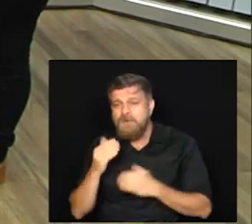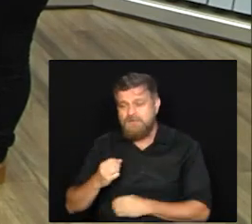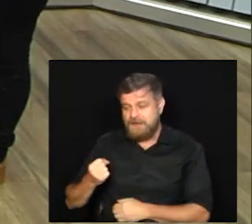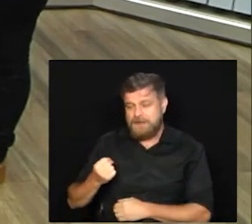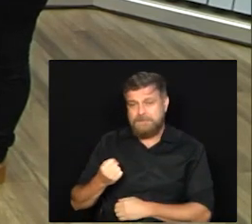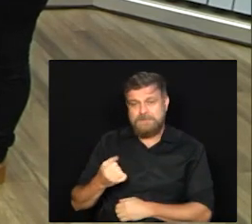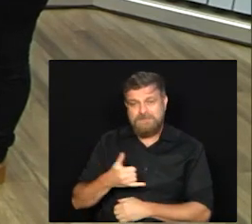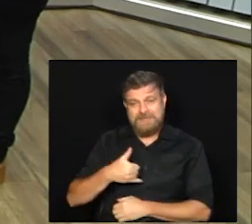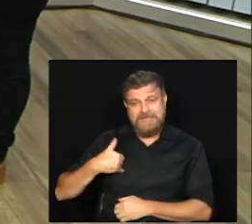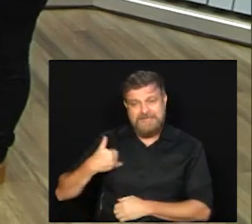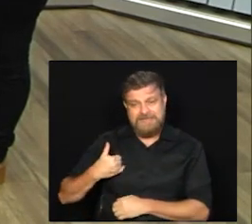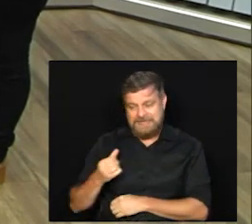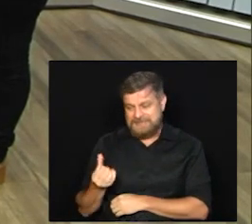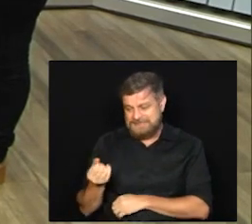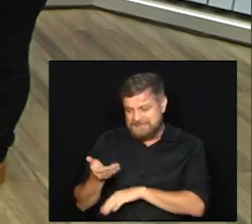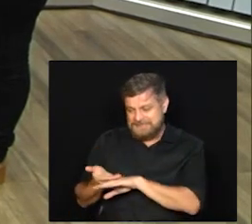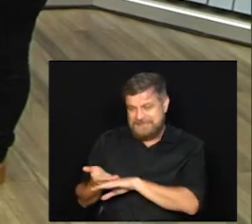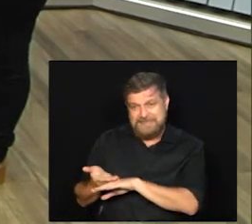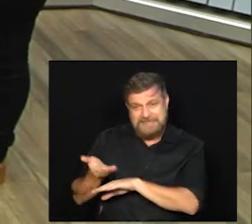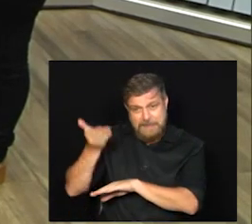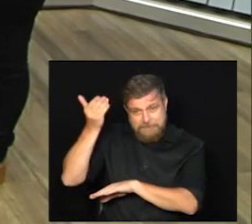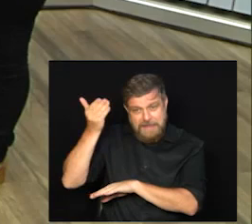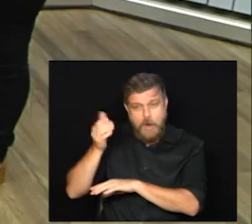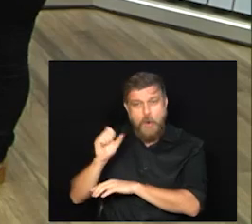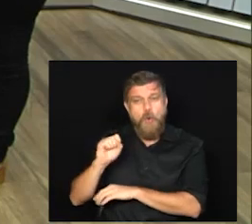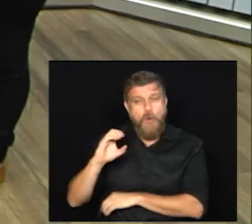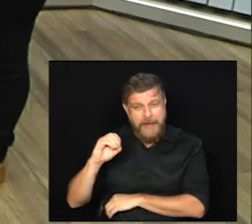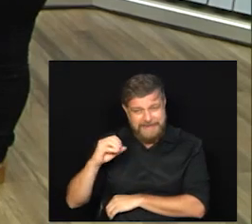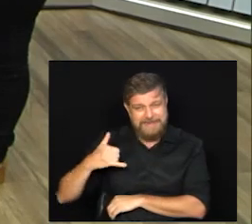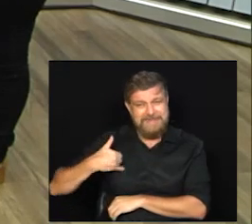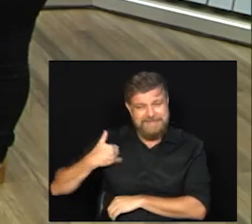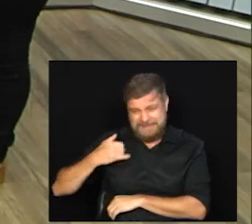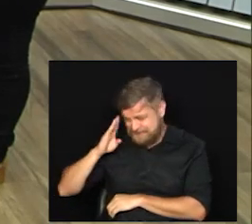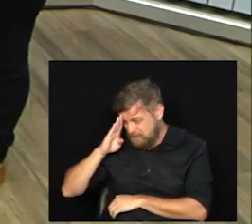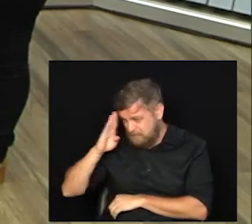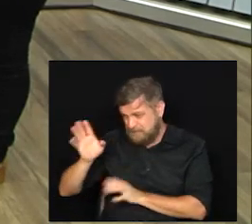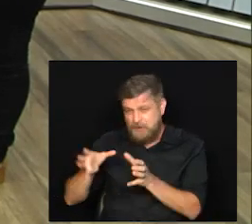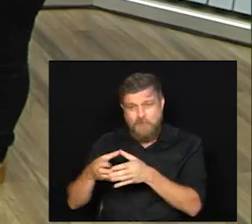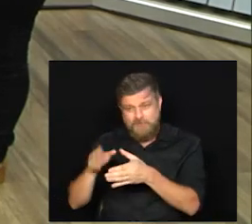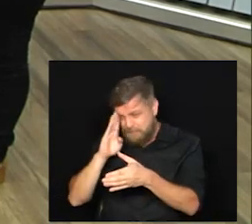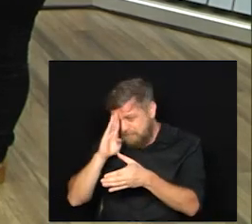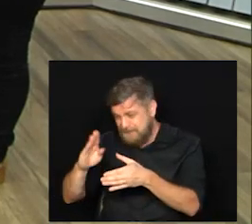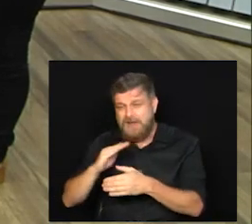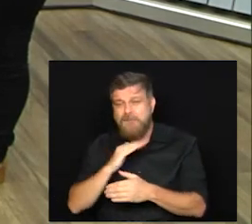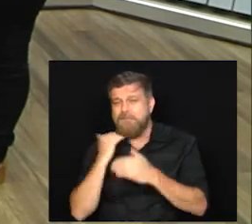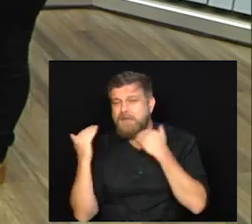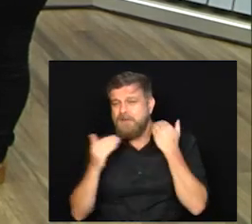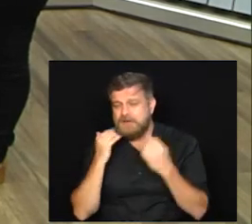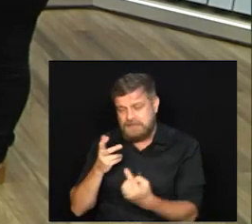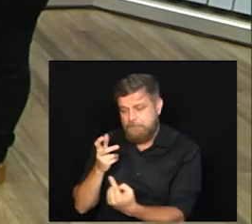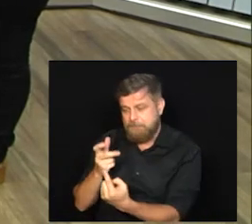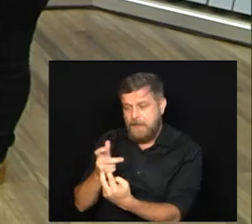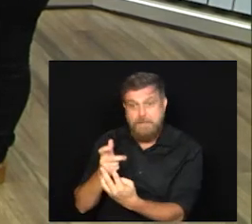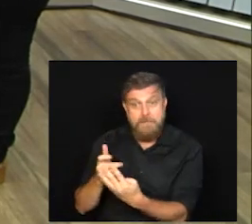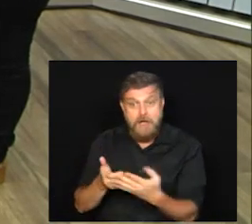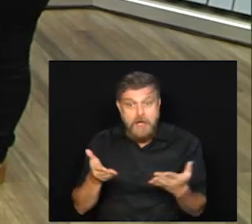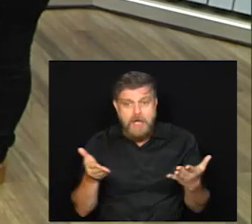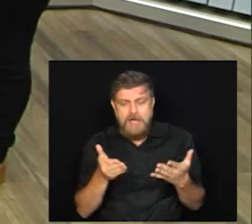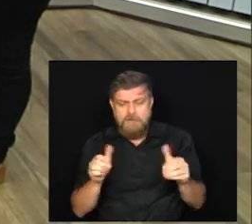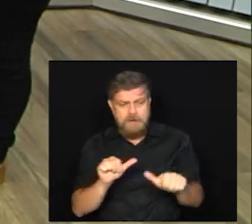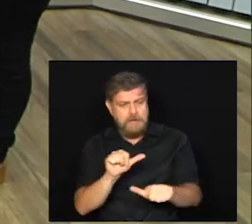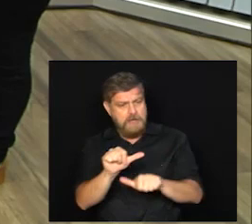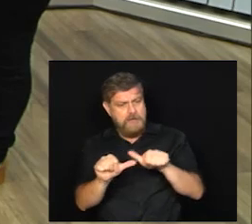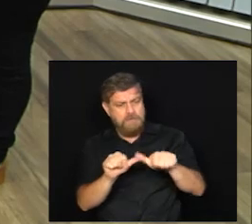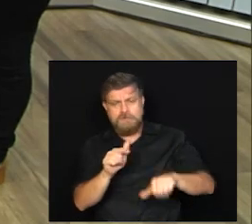de 60 anos e mais de 80 anos, inclusive, o público principal, que inclusive teve a vacinação. Agora a gente já